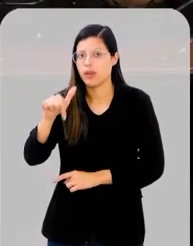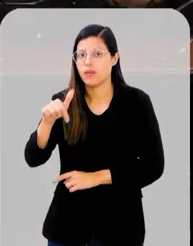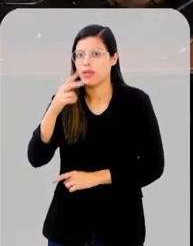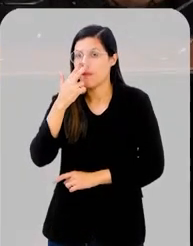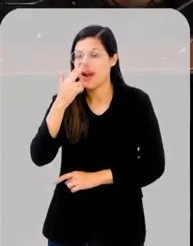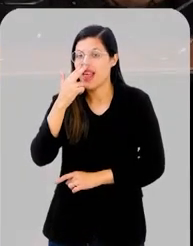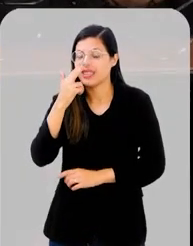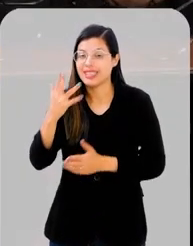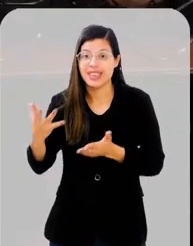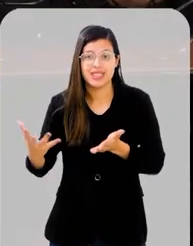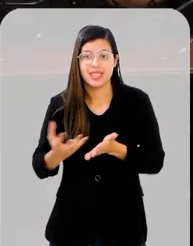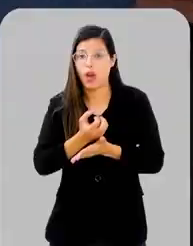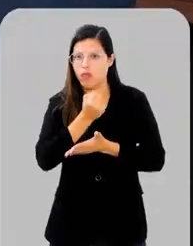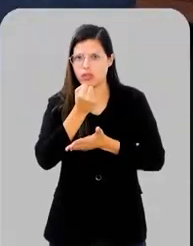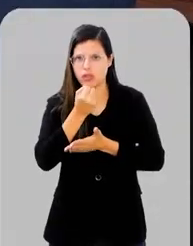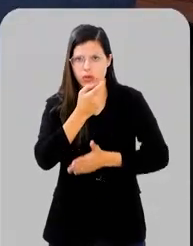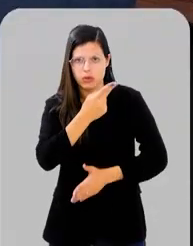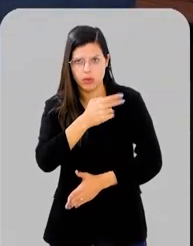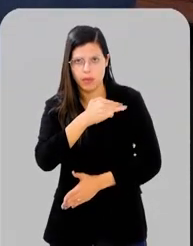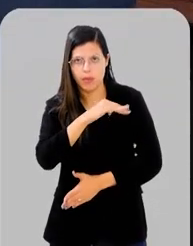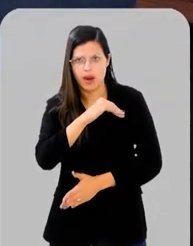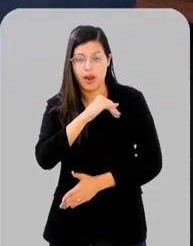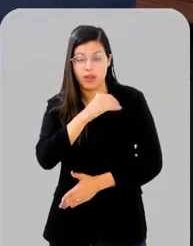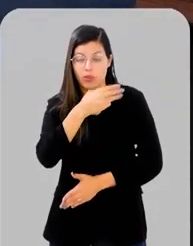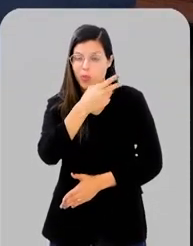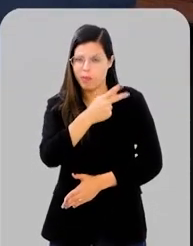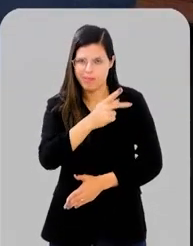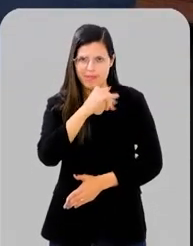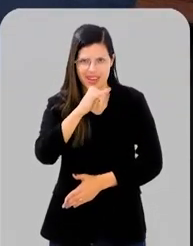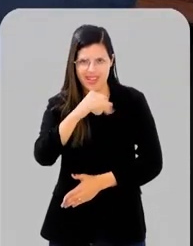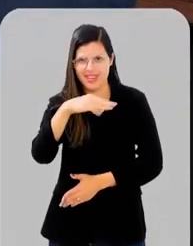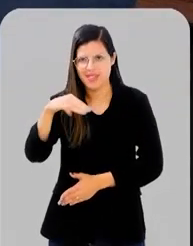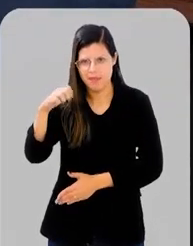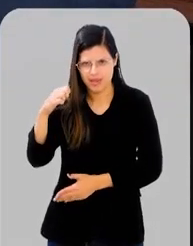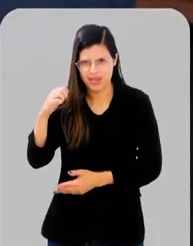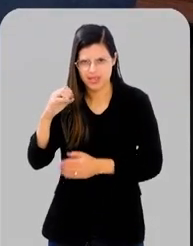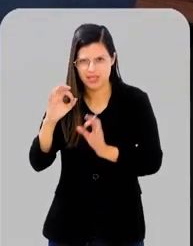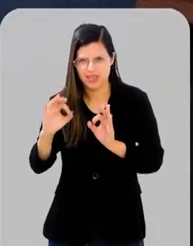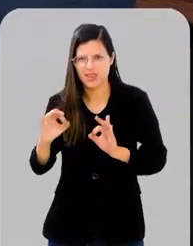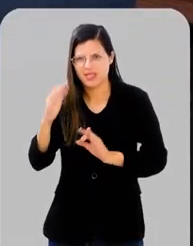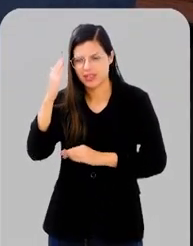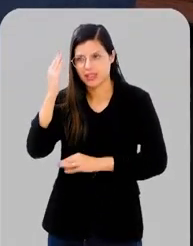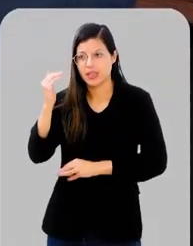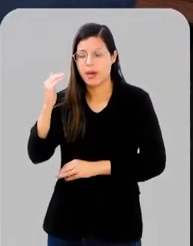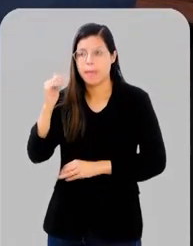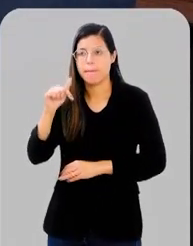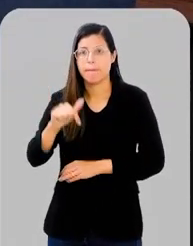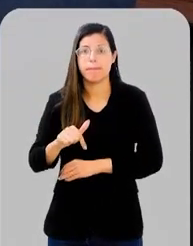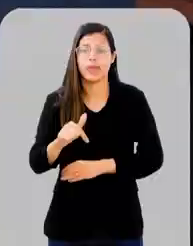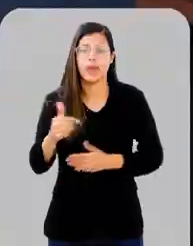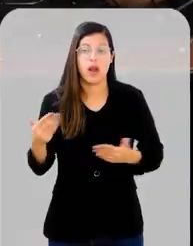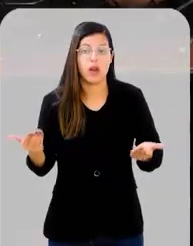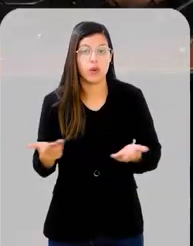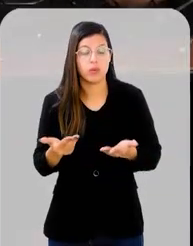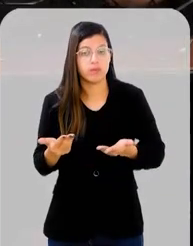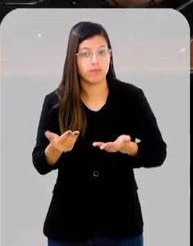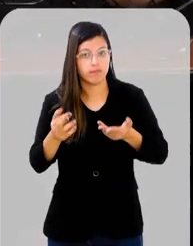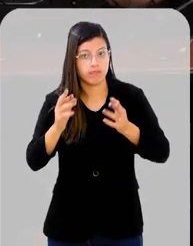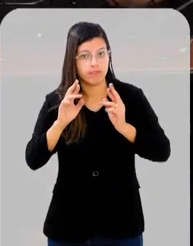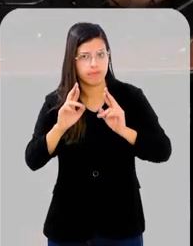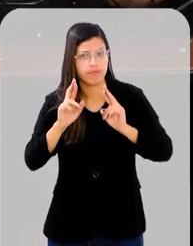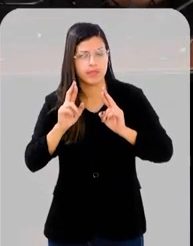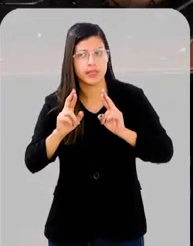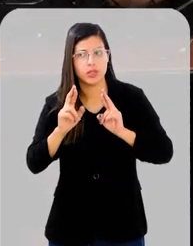a boia de muitos P né Você tem noção disso né é o pessoal tá que eles agora a